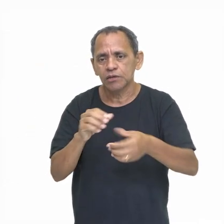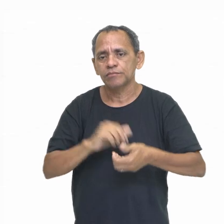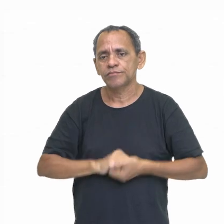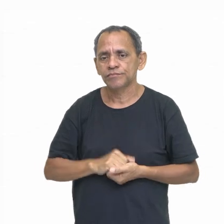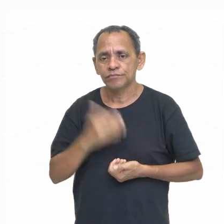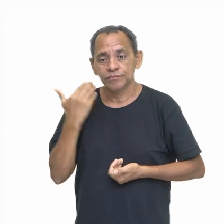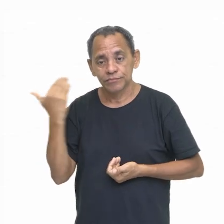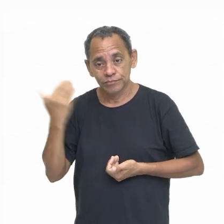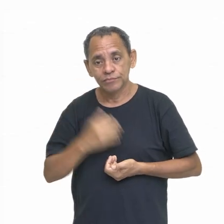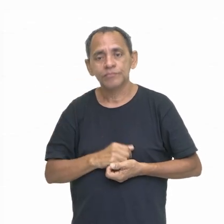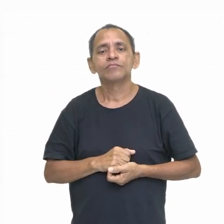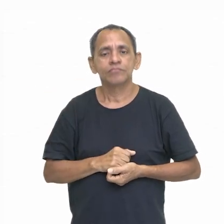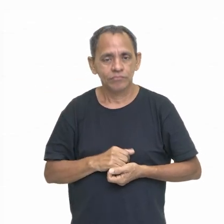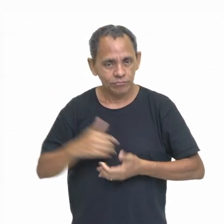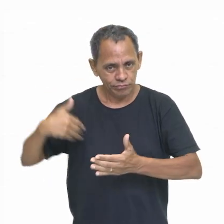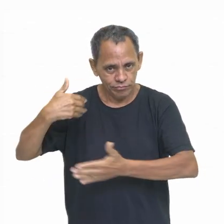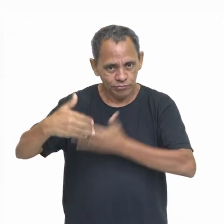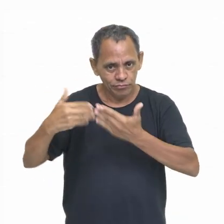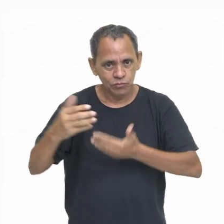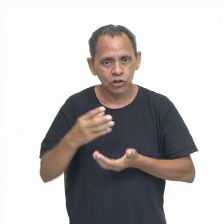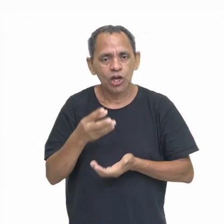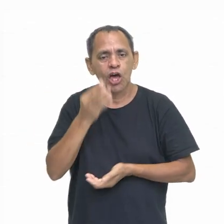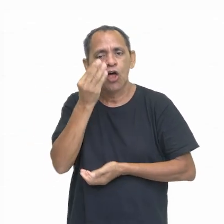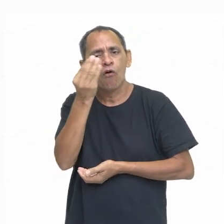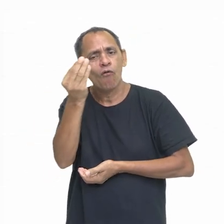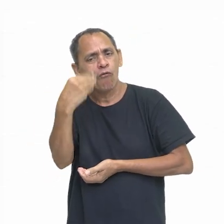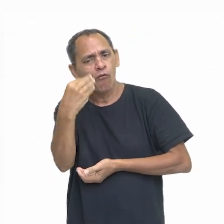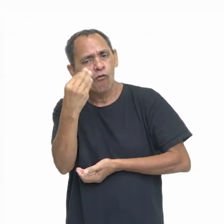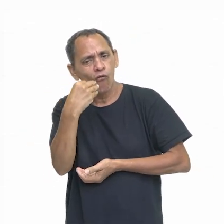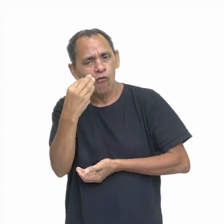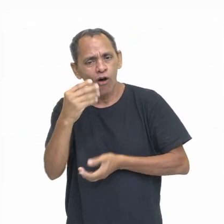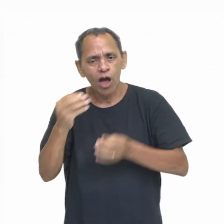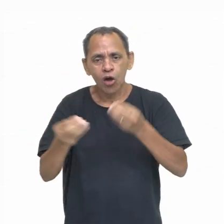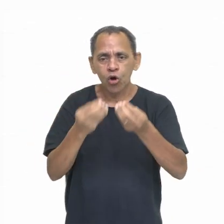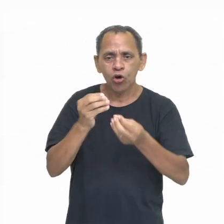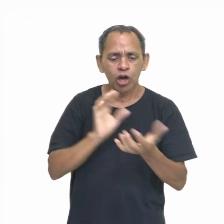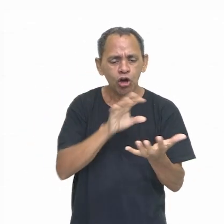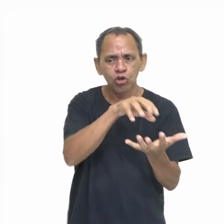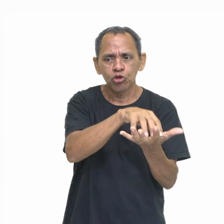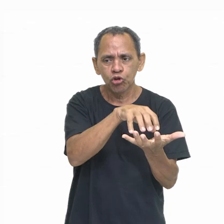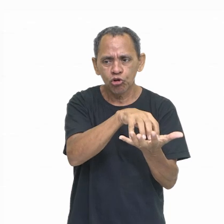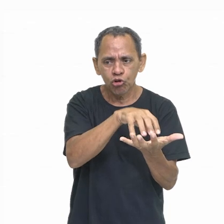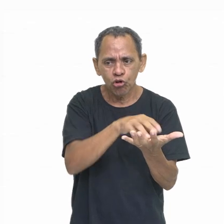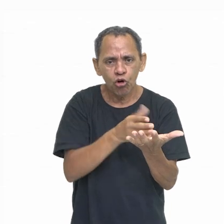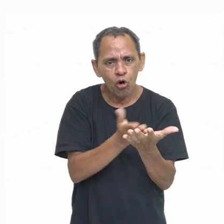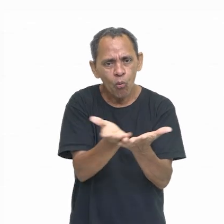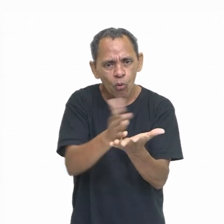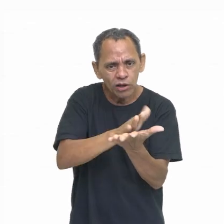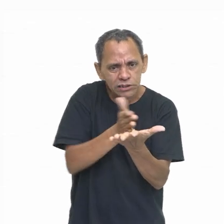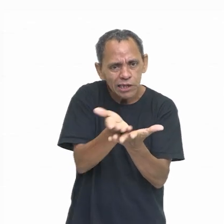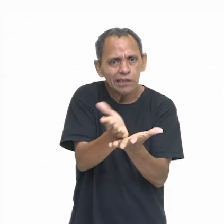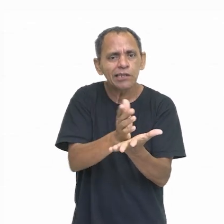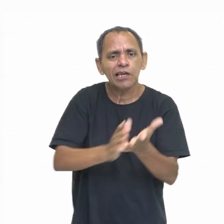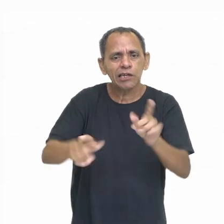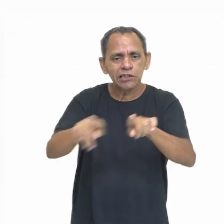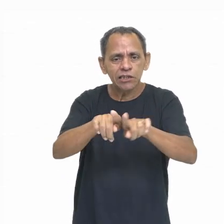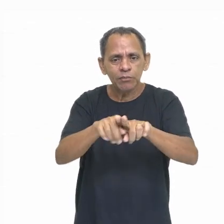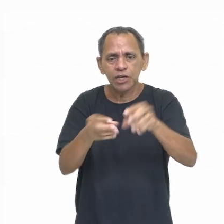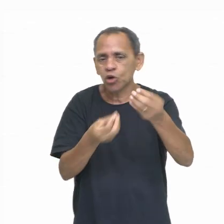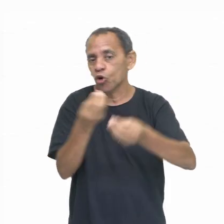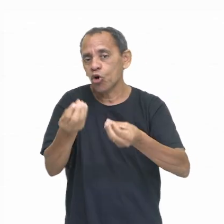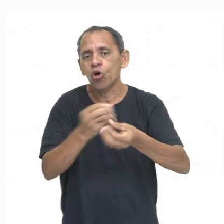ter um processo de enfraquecimento das instituições, né? Fraqueza das instituições. O clientelismo fragiliza as